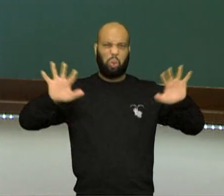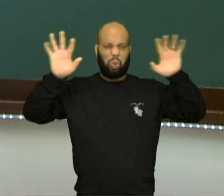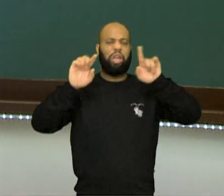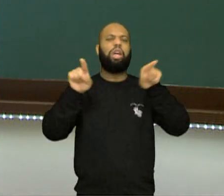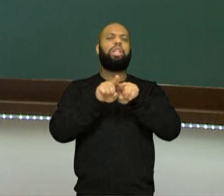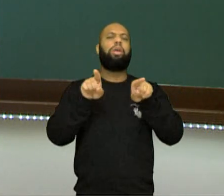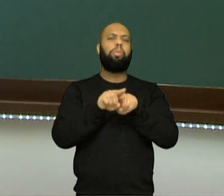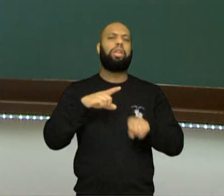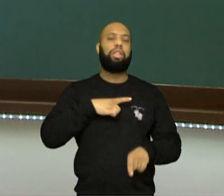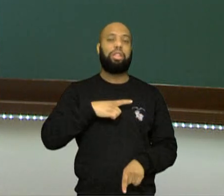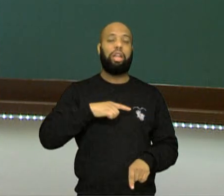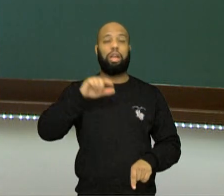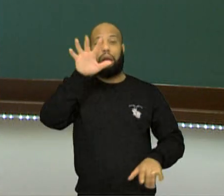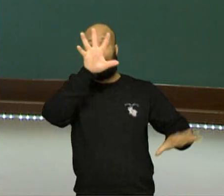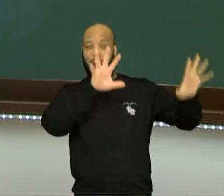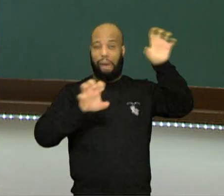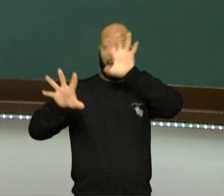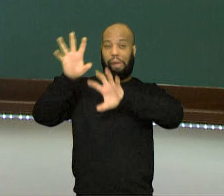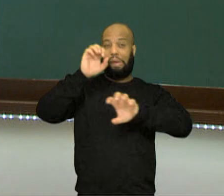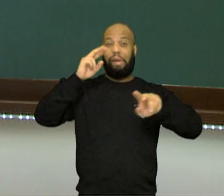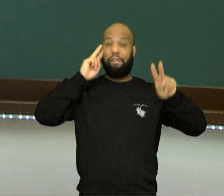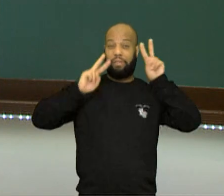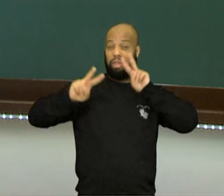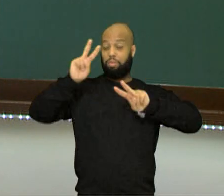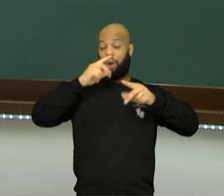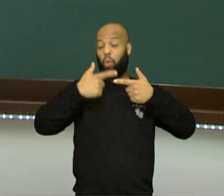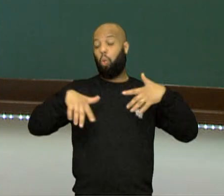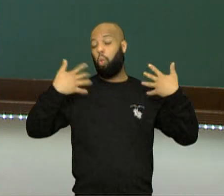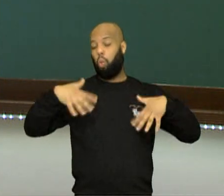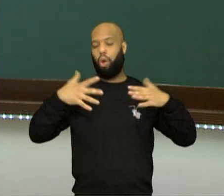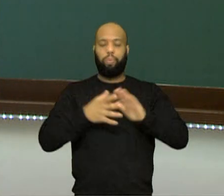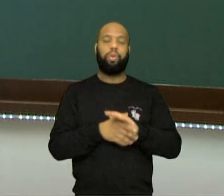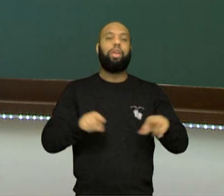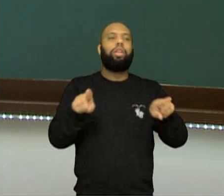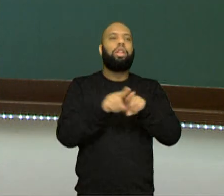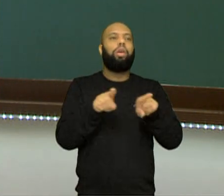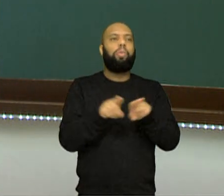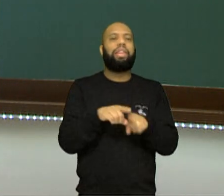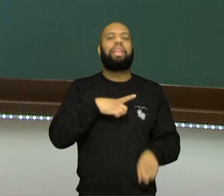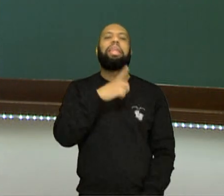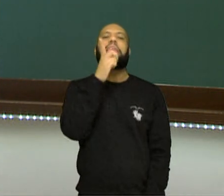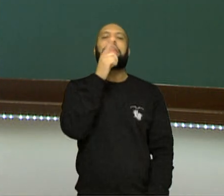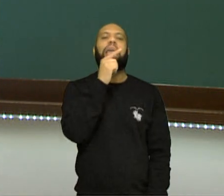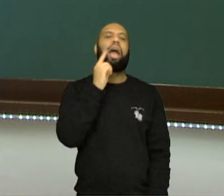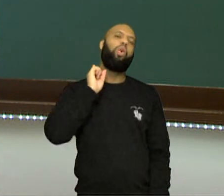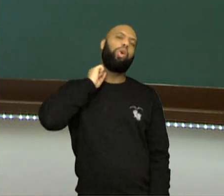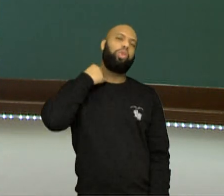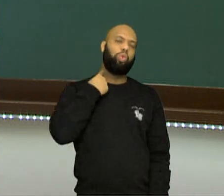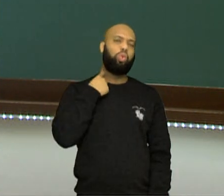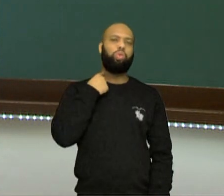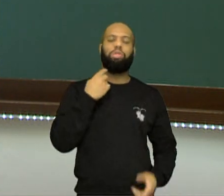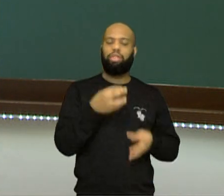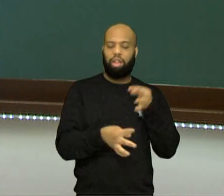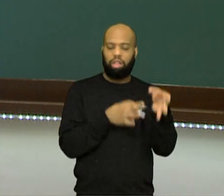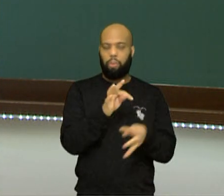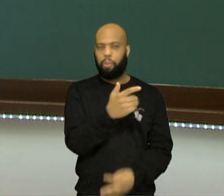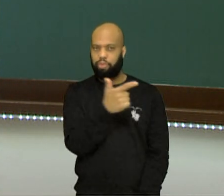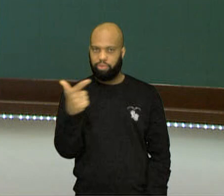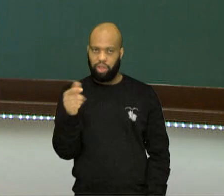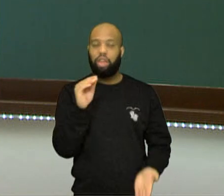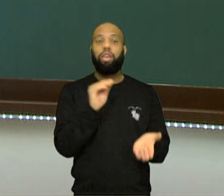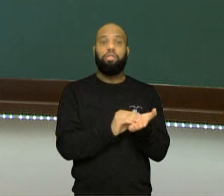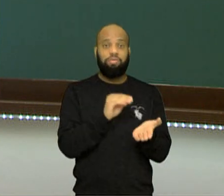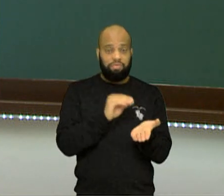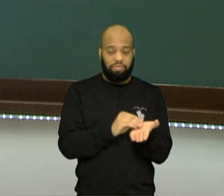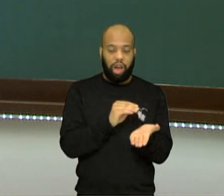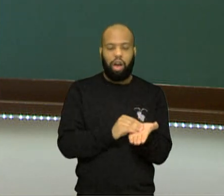Vamos falar um pouquinho ali do esgoto que não é tratado e a imagem traz isso para nós, né? A carência de saneamento básico.